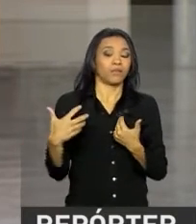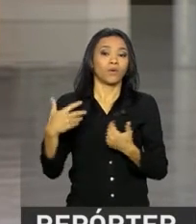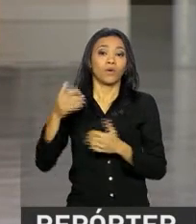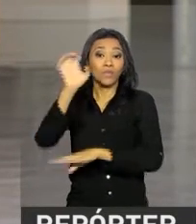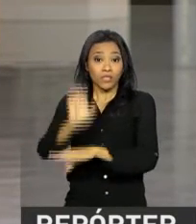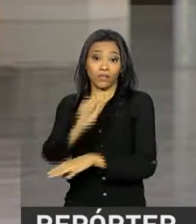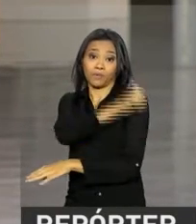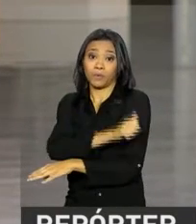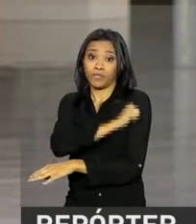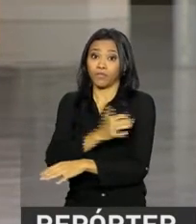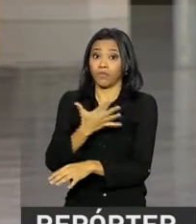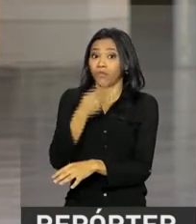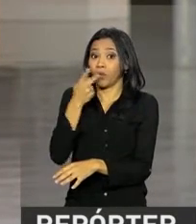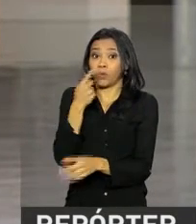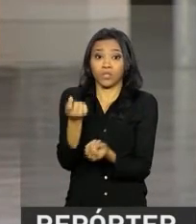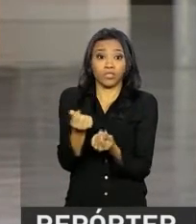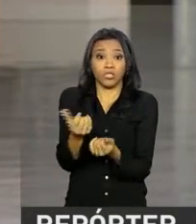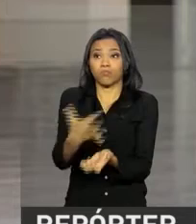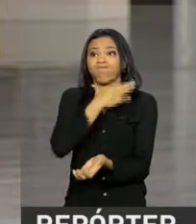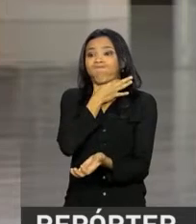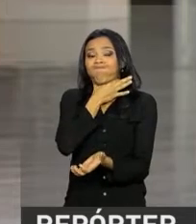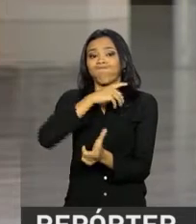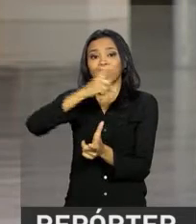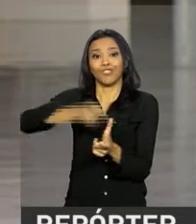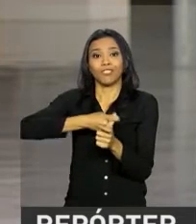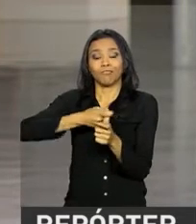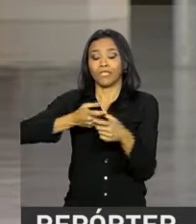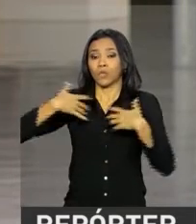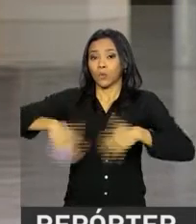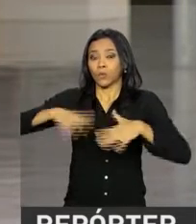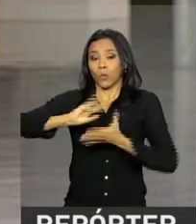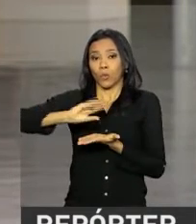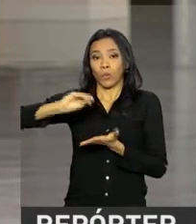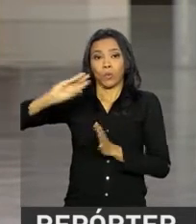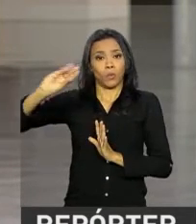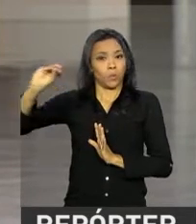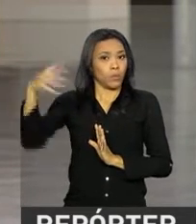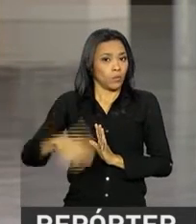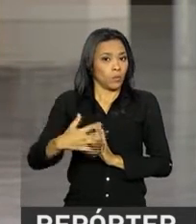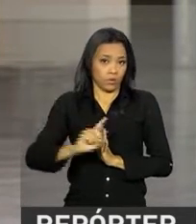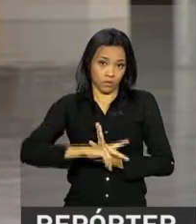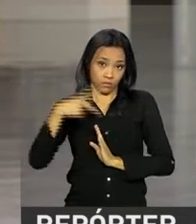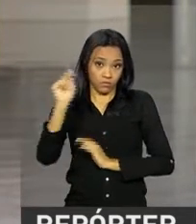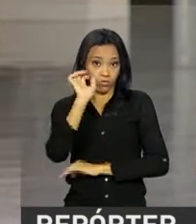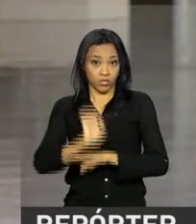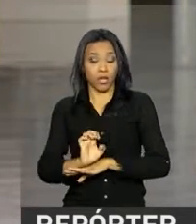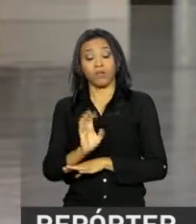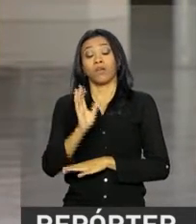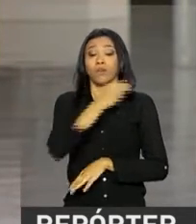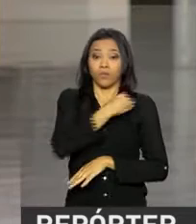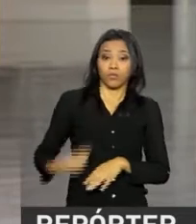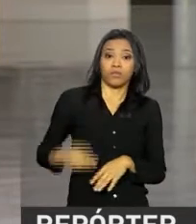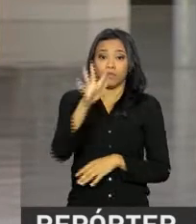decretou situação de calamidade pública em função da crise financeira que acontece por lá e de acordo com o ministro da fazenda e henrique meirelles